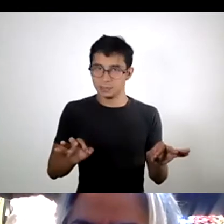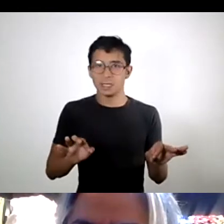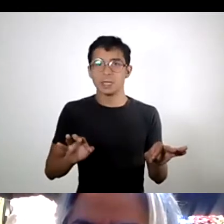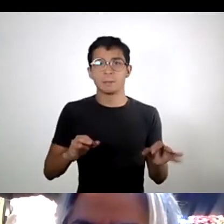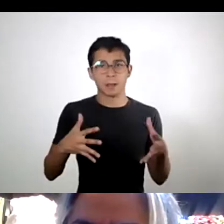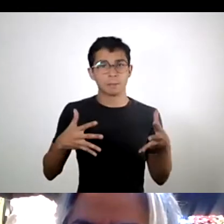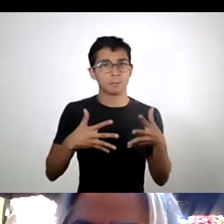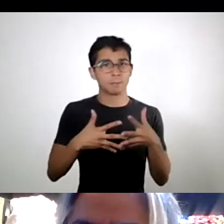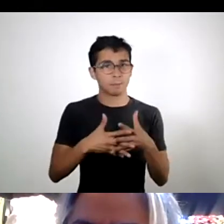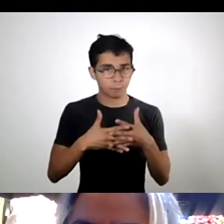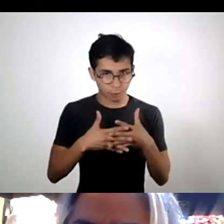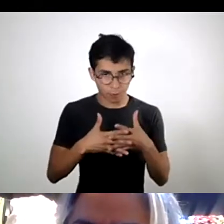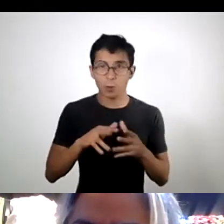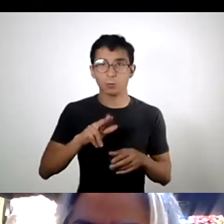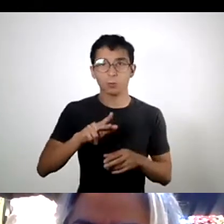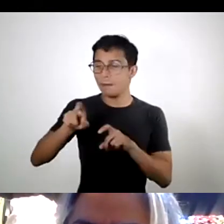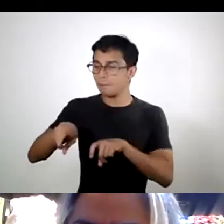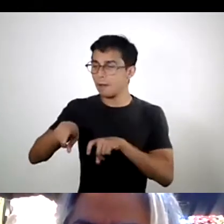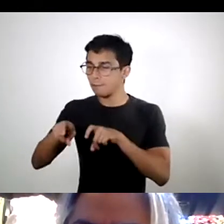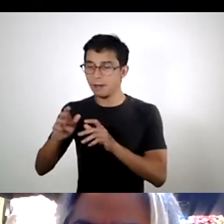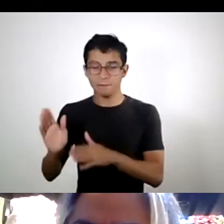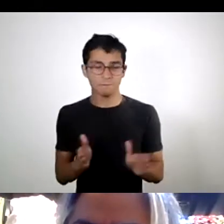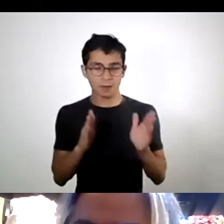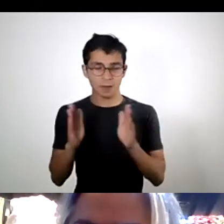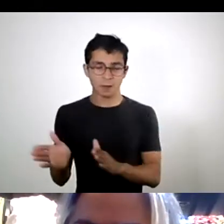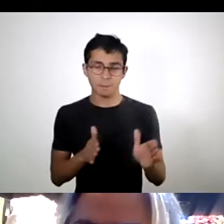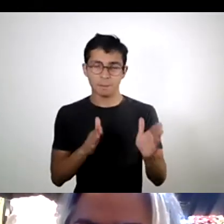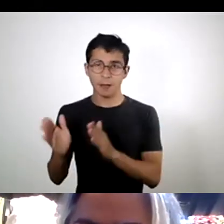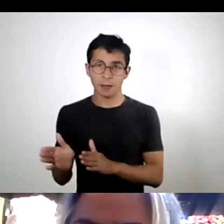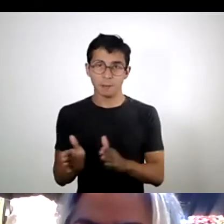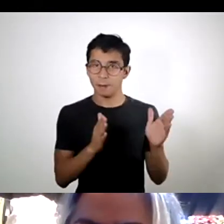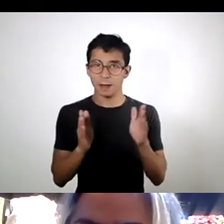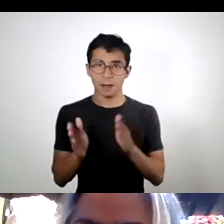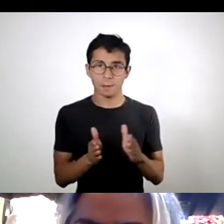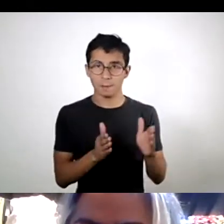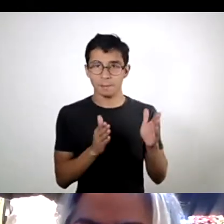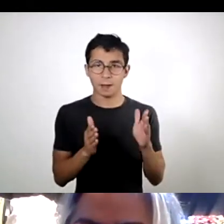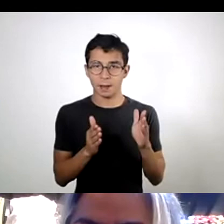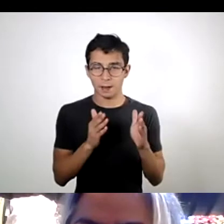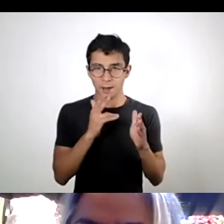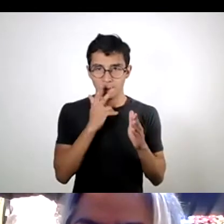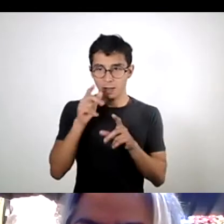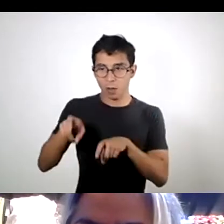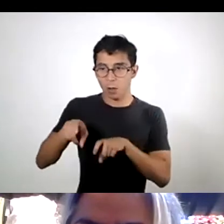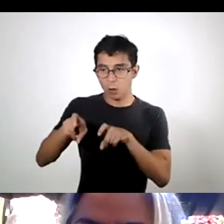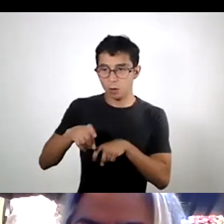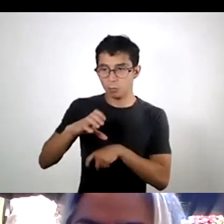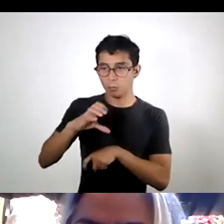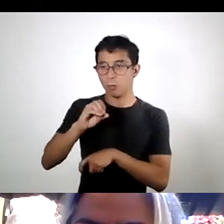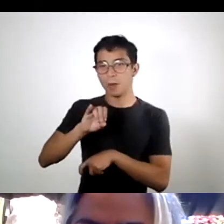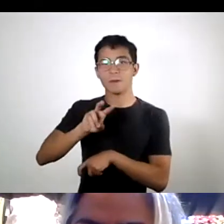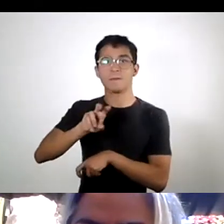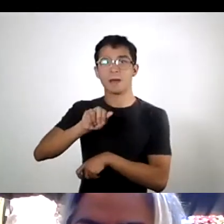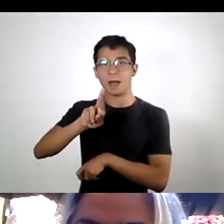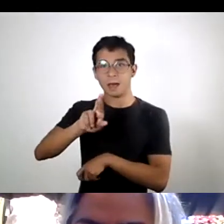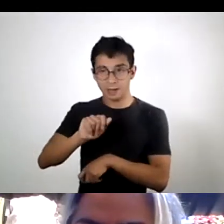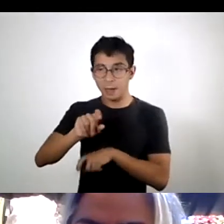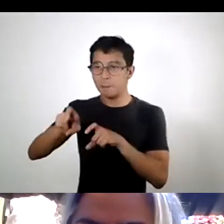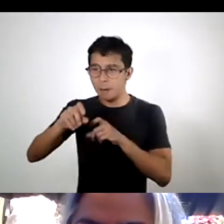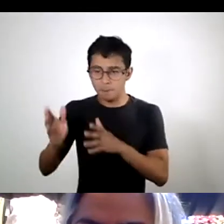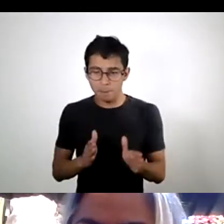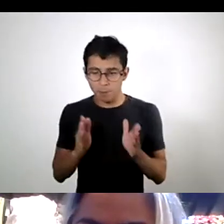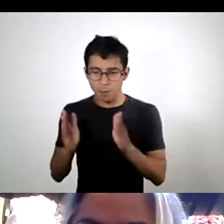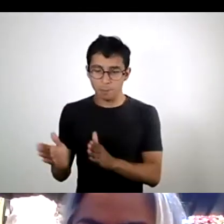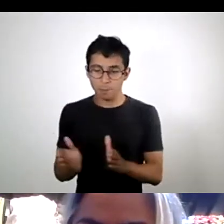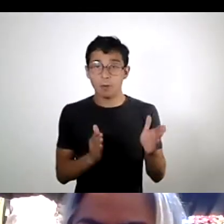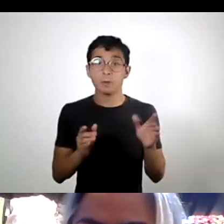eles produzem essa esteira, ele está ligado a essa roça de coivara, mas também produz conhecimento, né? Quando a